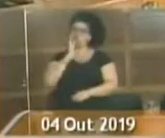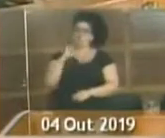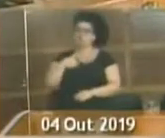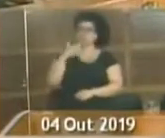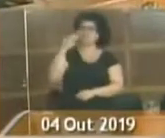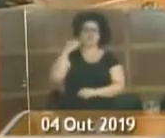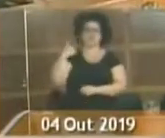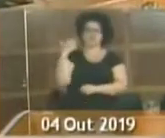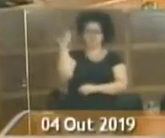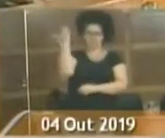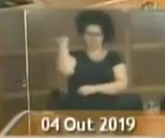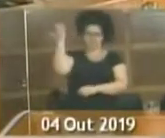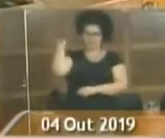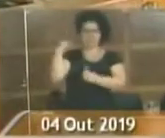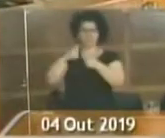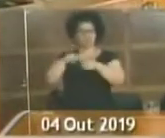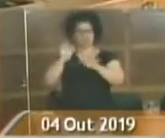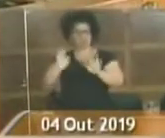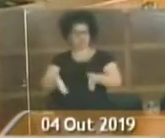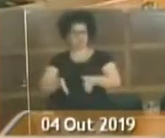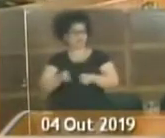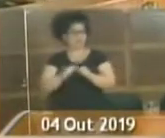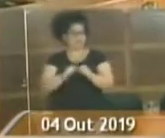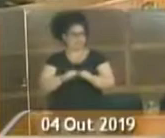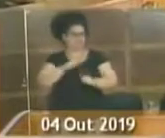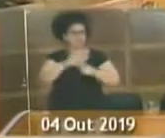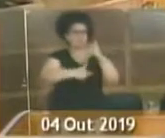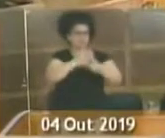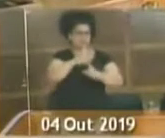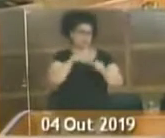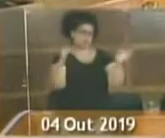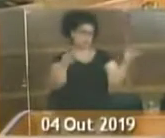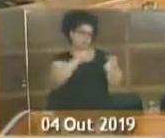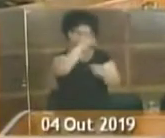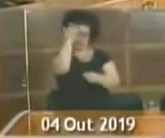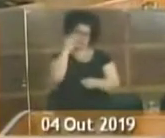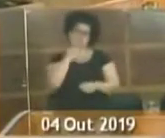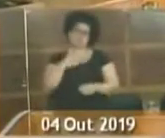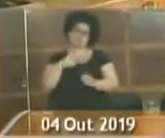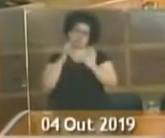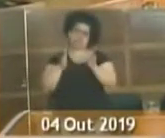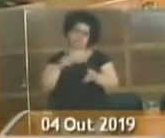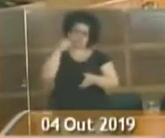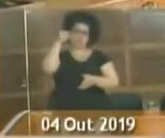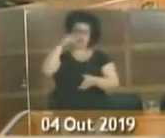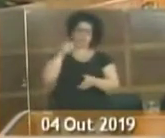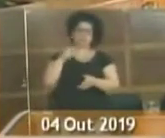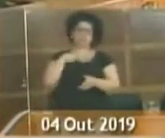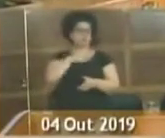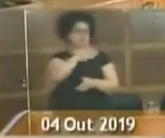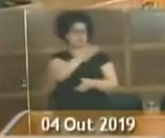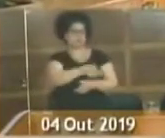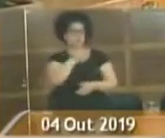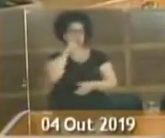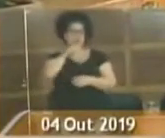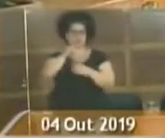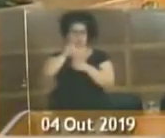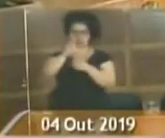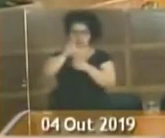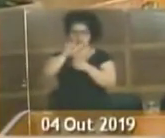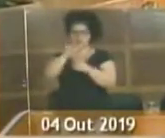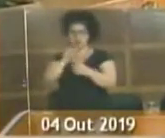fazia antes de ser vereadora, né, Lúcia? Vários aqui me conhecem, como tem a Lúcia aí, é uma